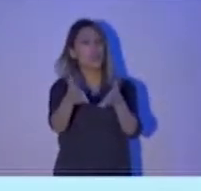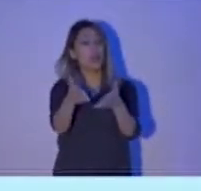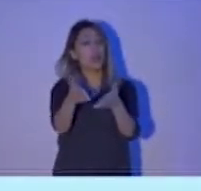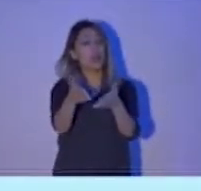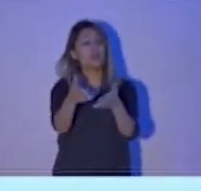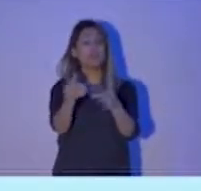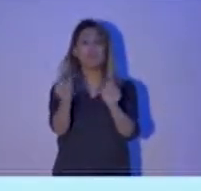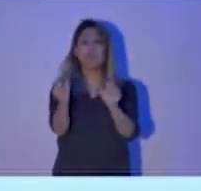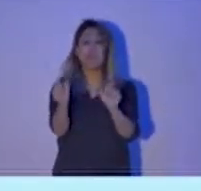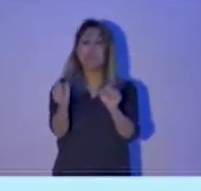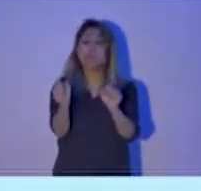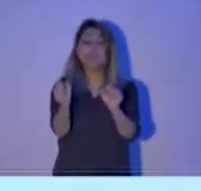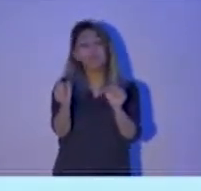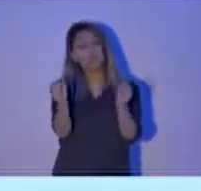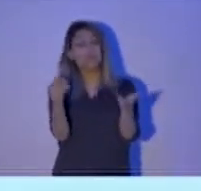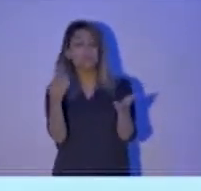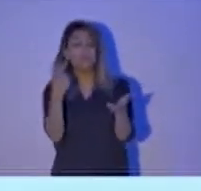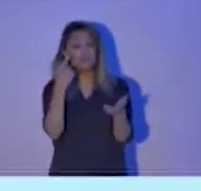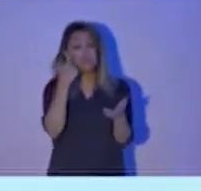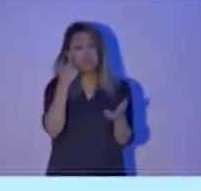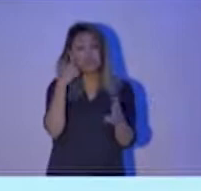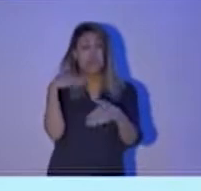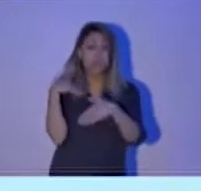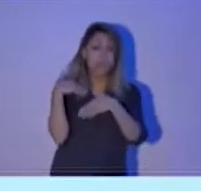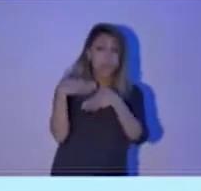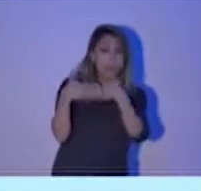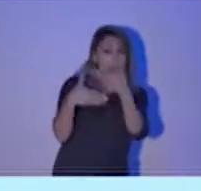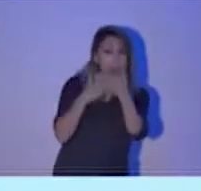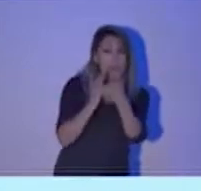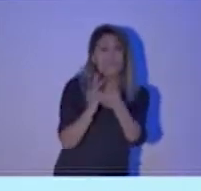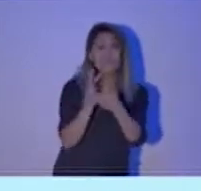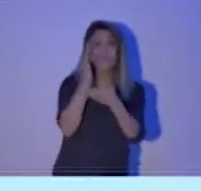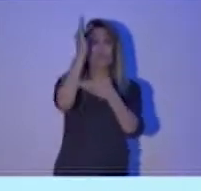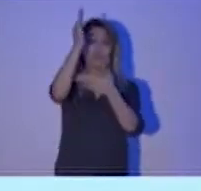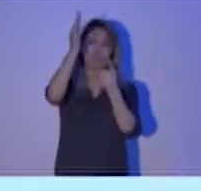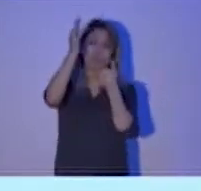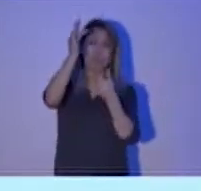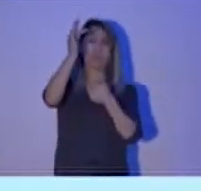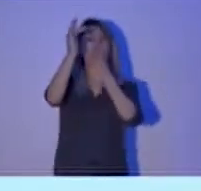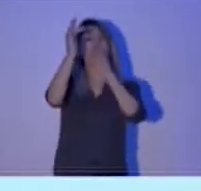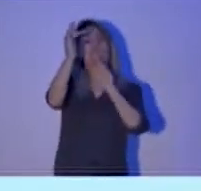colheremos os frutos desse trabalho que está sendo realizado aqui. Mas também sabemos que a educação,